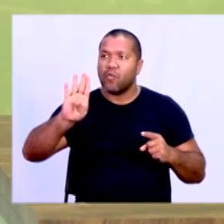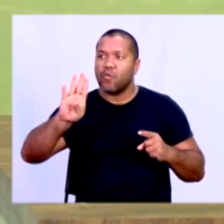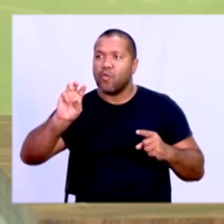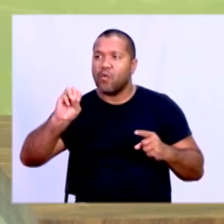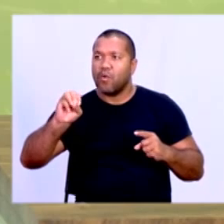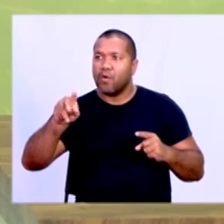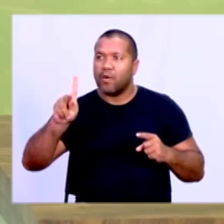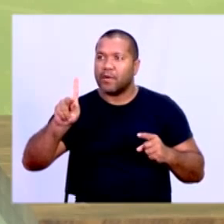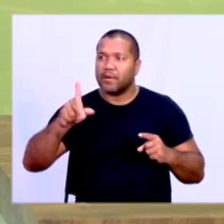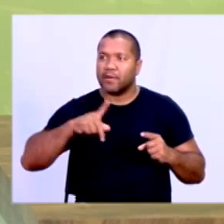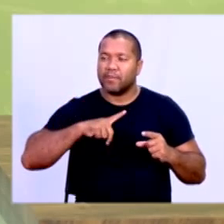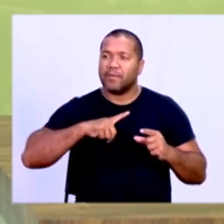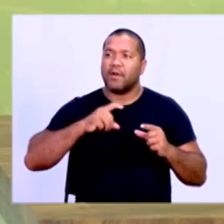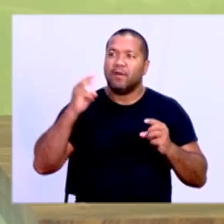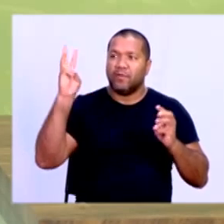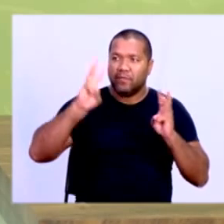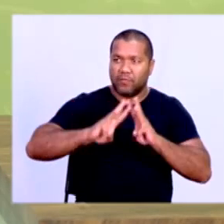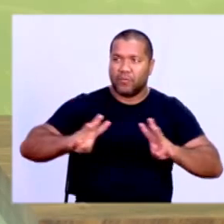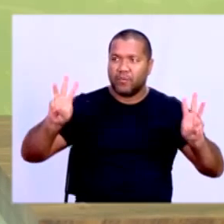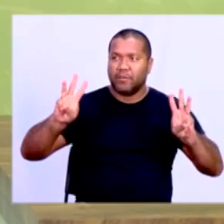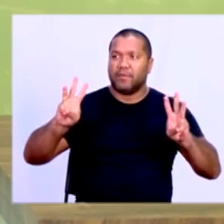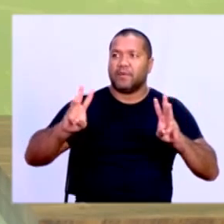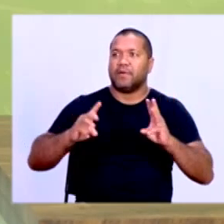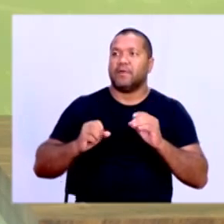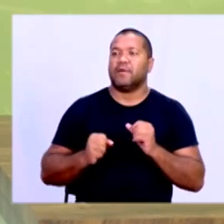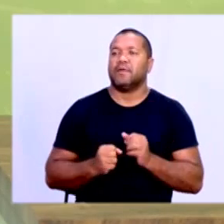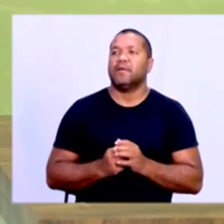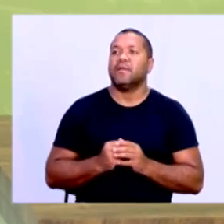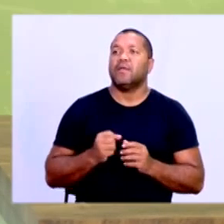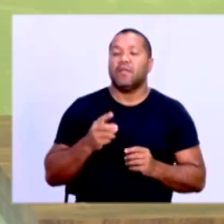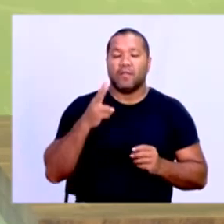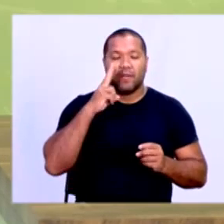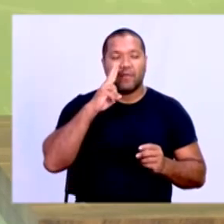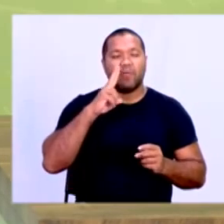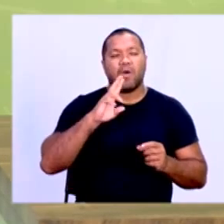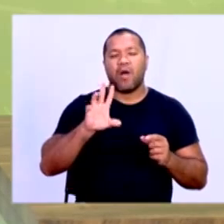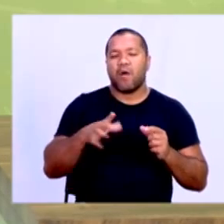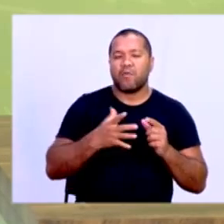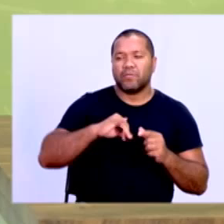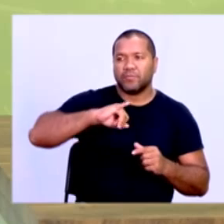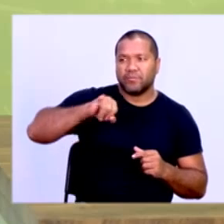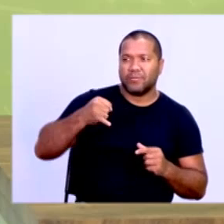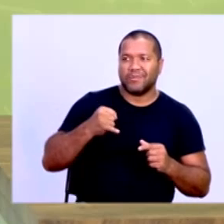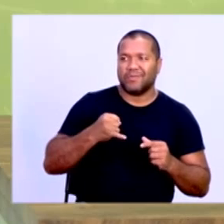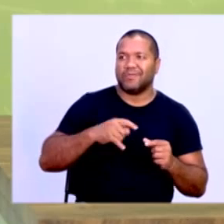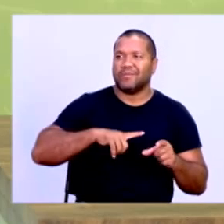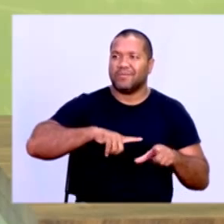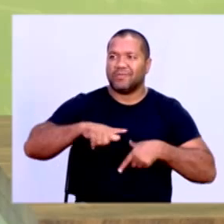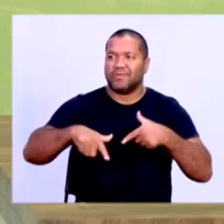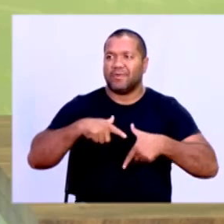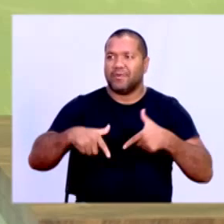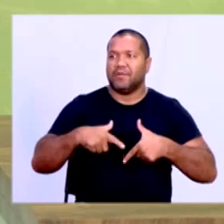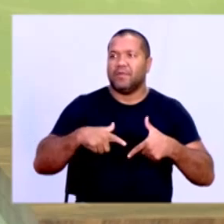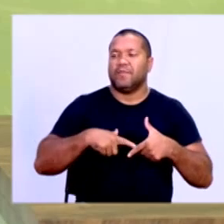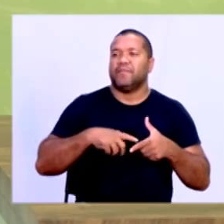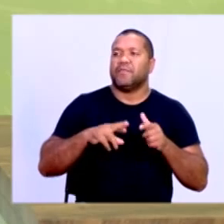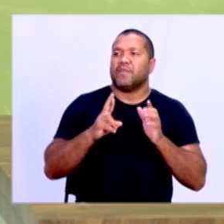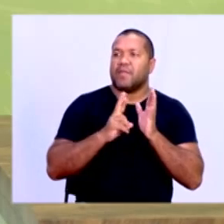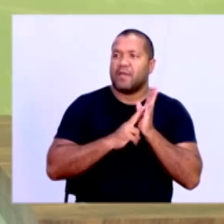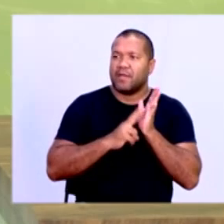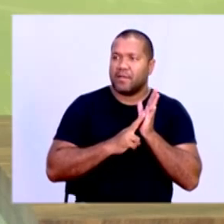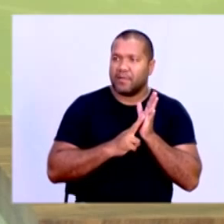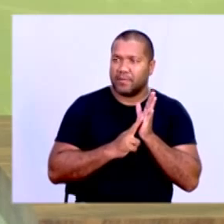aqui durante a aula alguns benefícios. Então aqui a proposta é que você consiga aí traduzir na sua